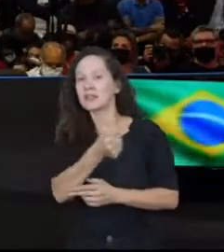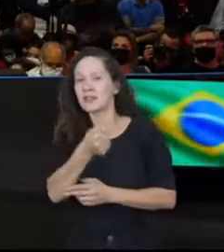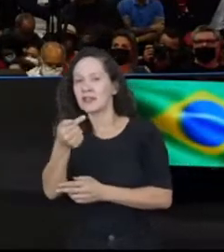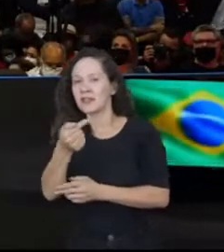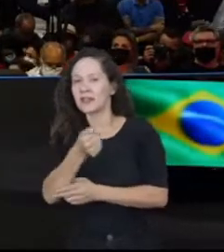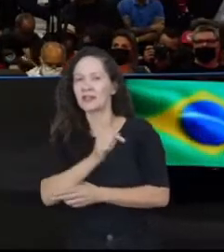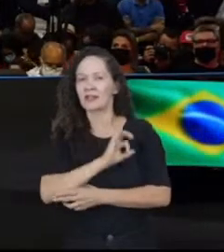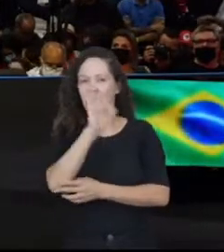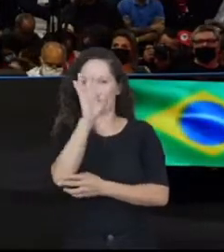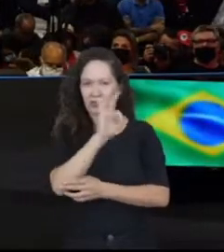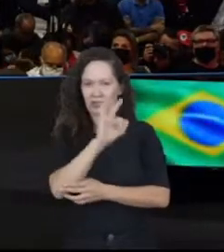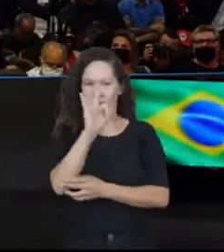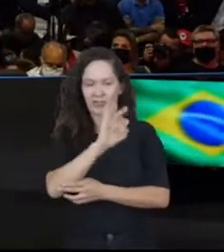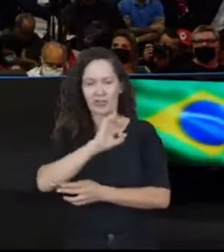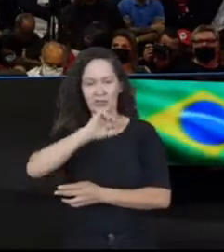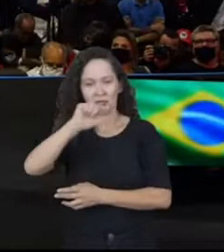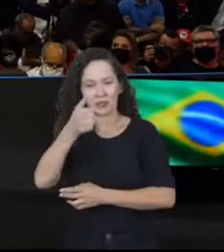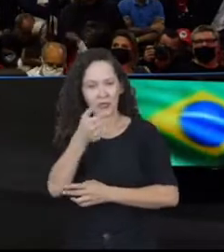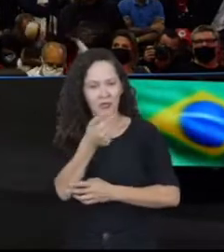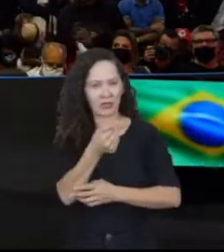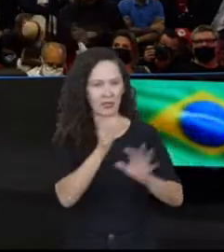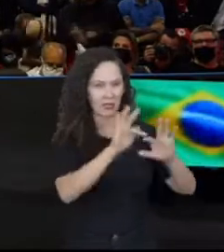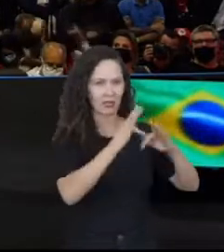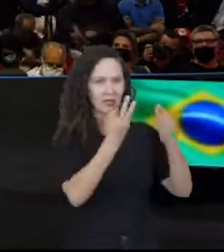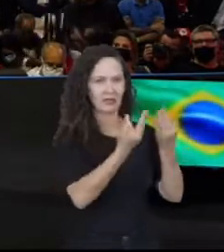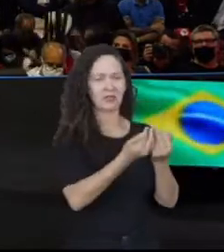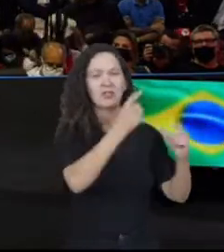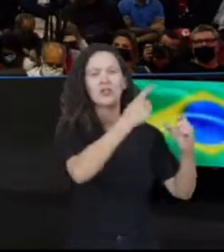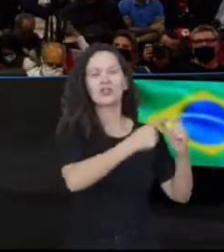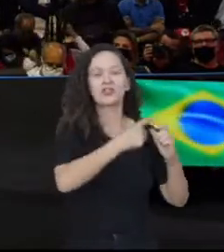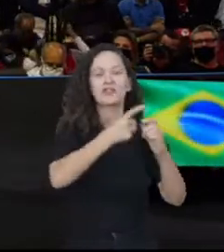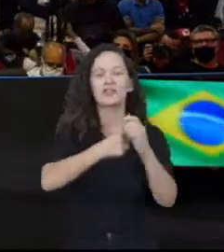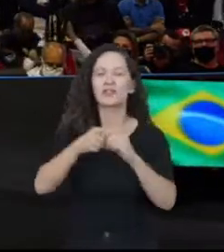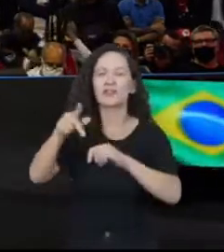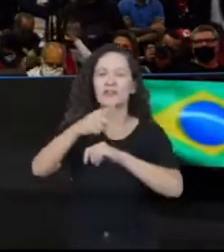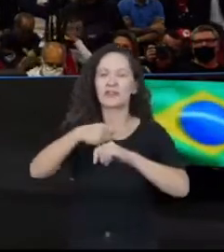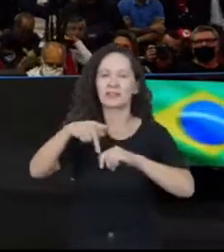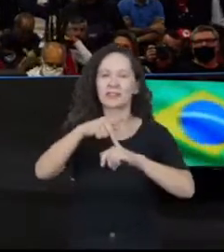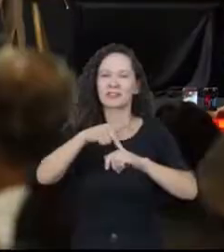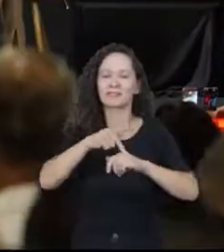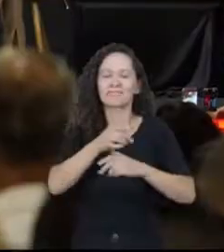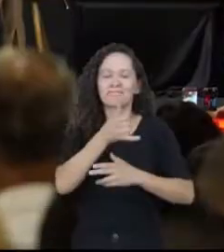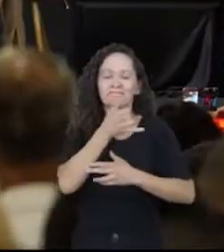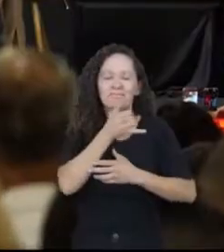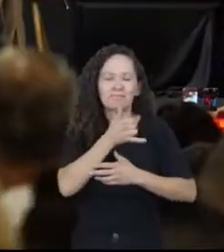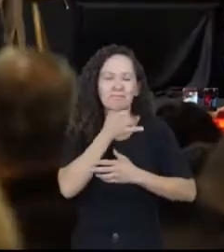77,7% das famílias está endividada. E o mais triste é que